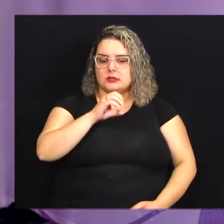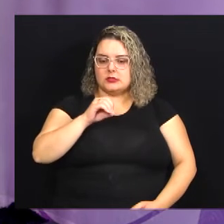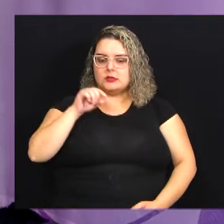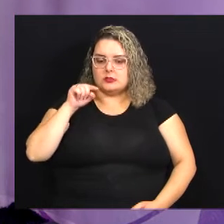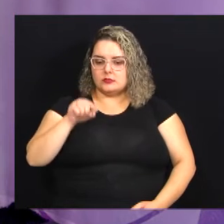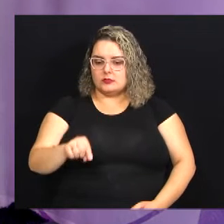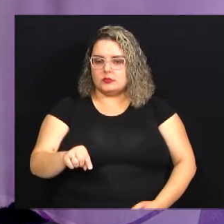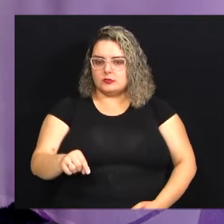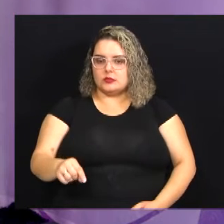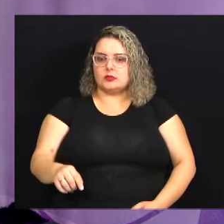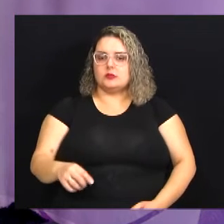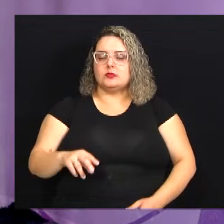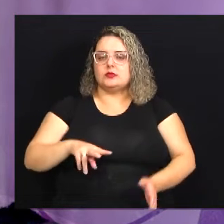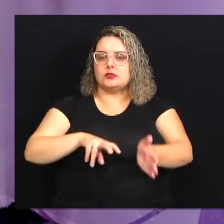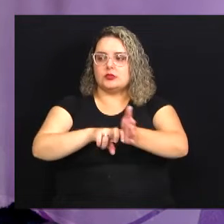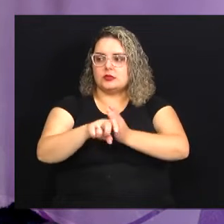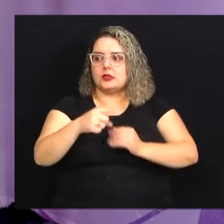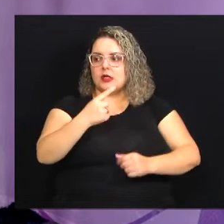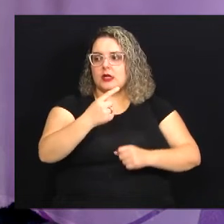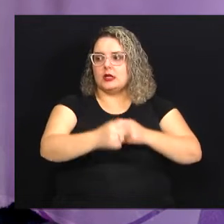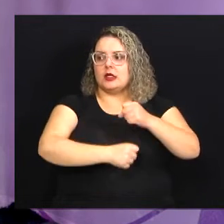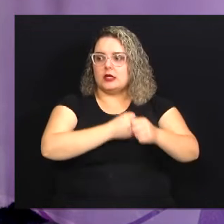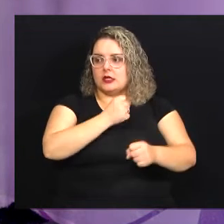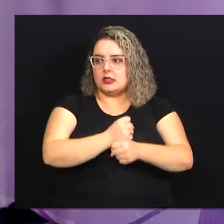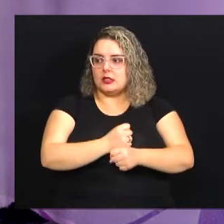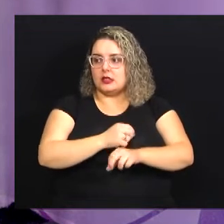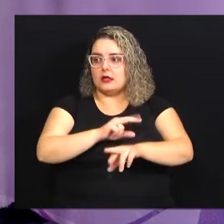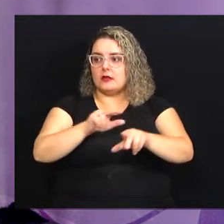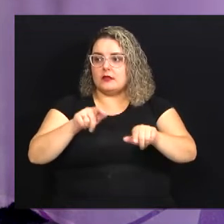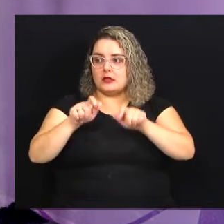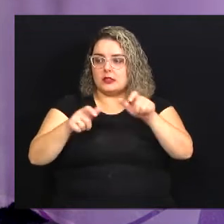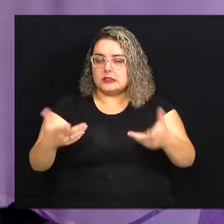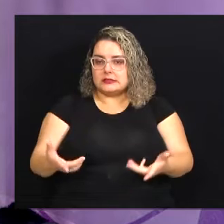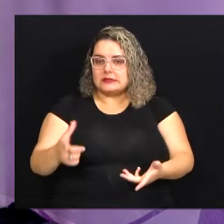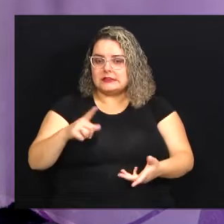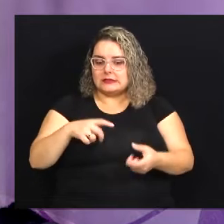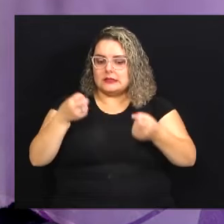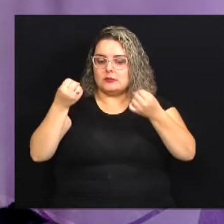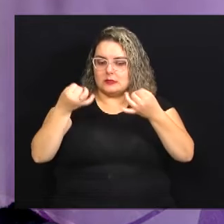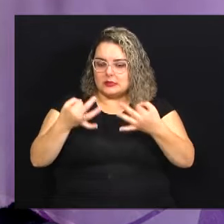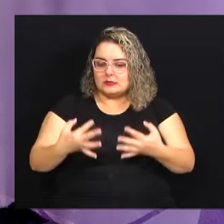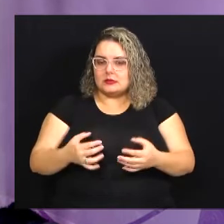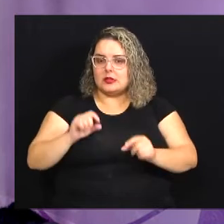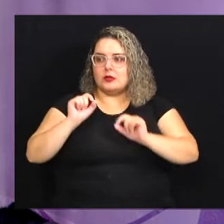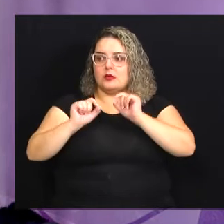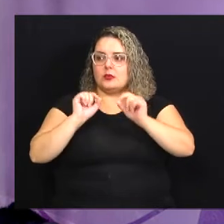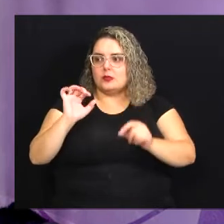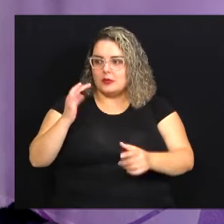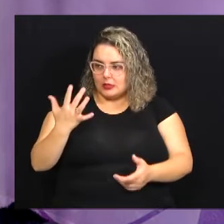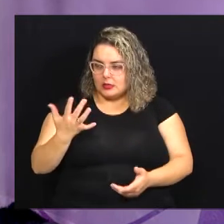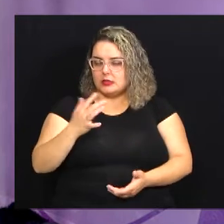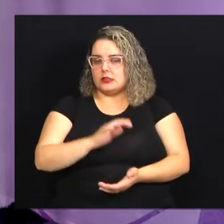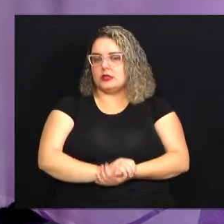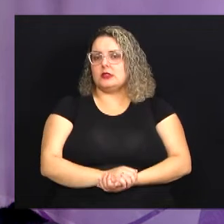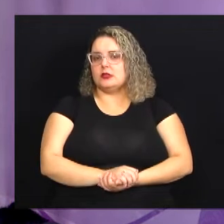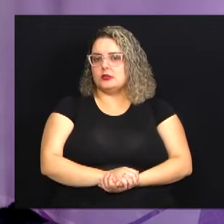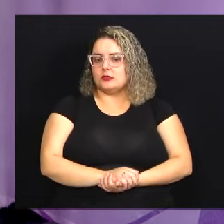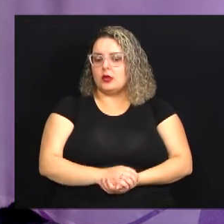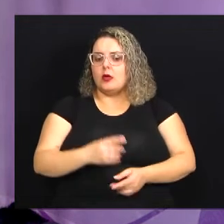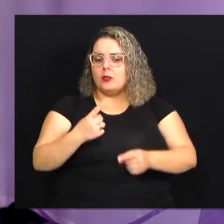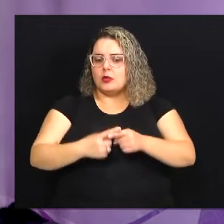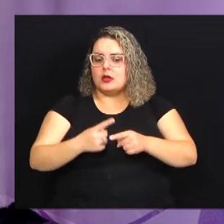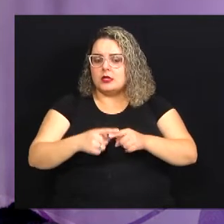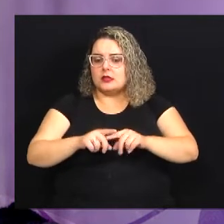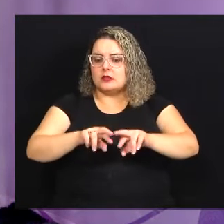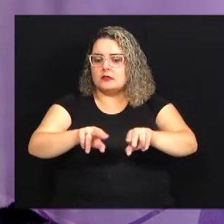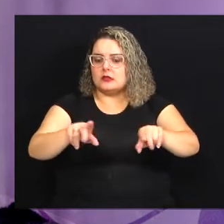casos diagnosticados por ano. É muita gente. Tem uma explicação o que está acontecendo? Por